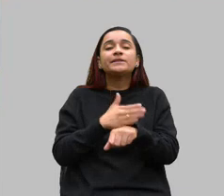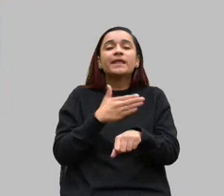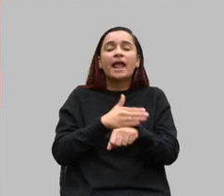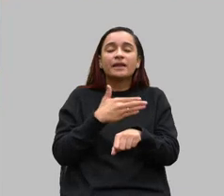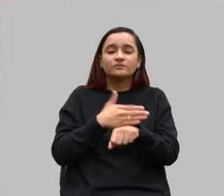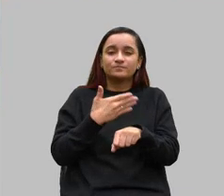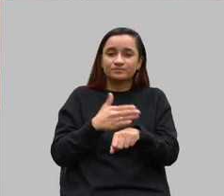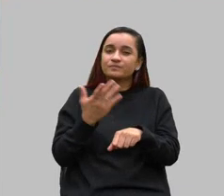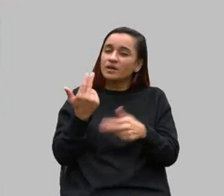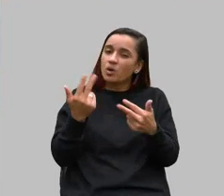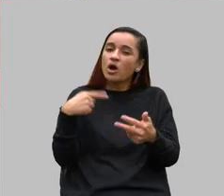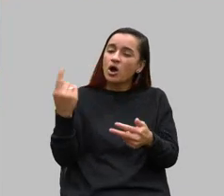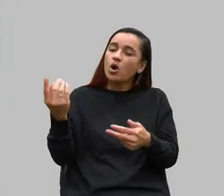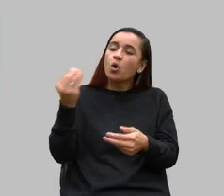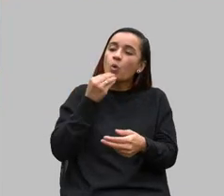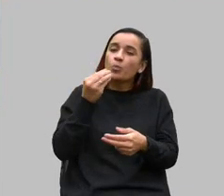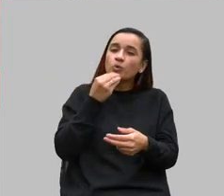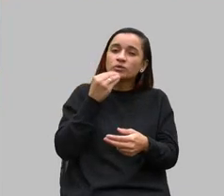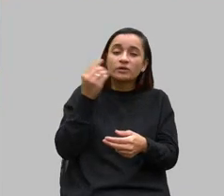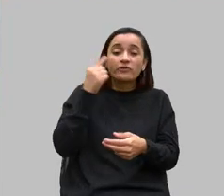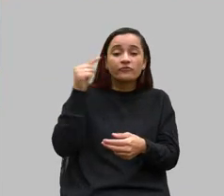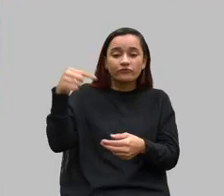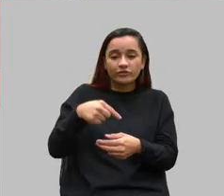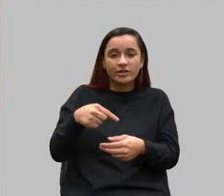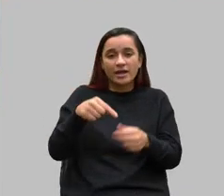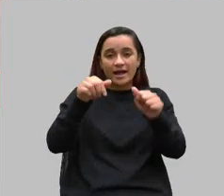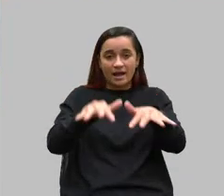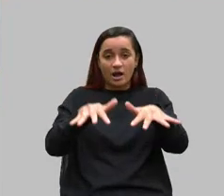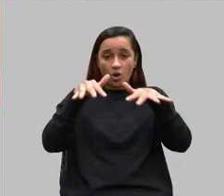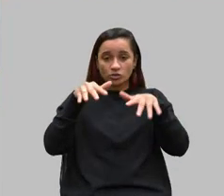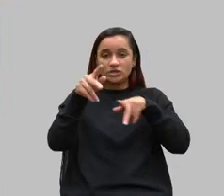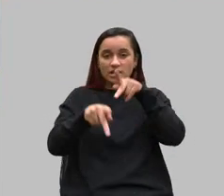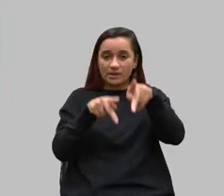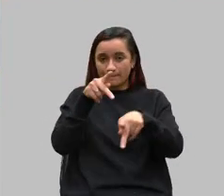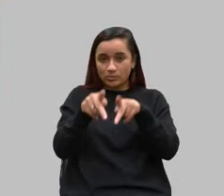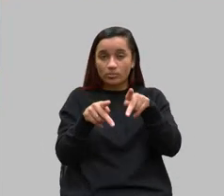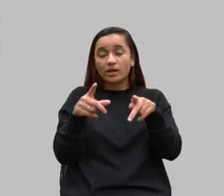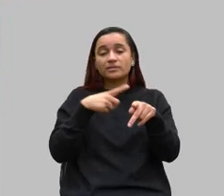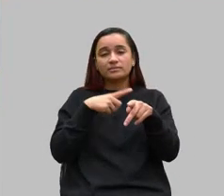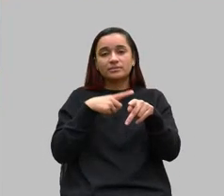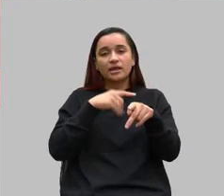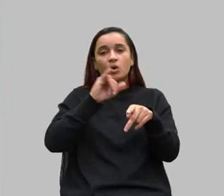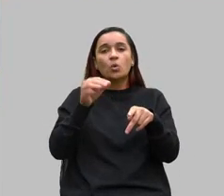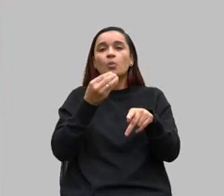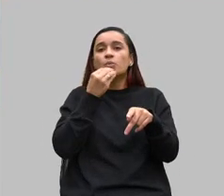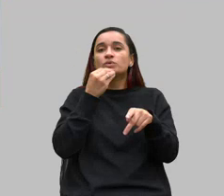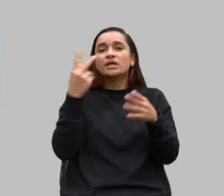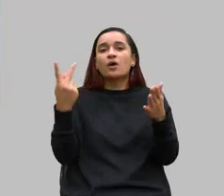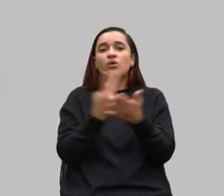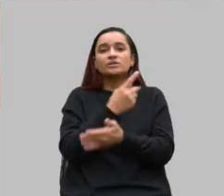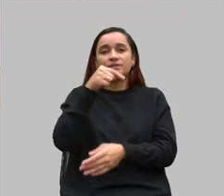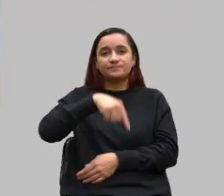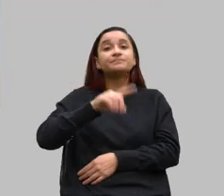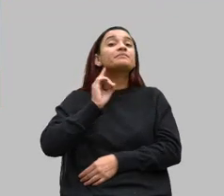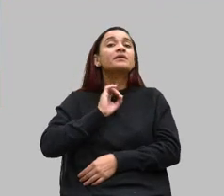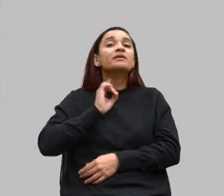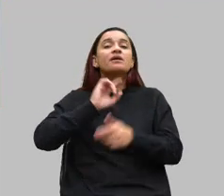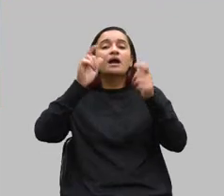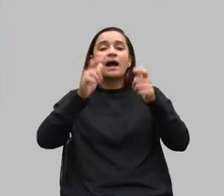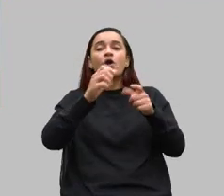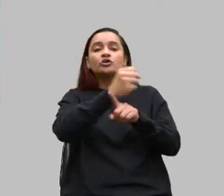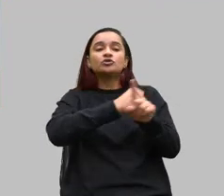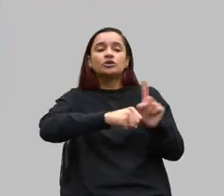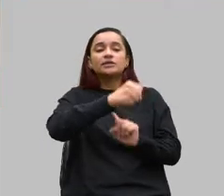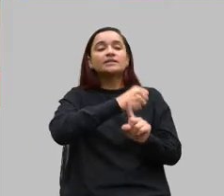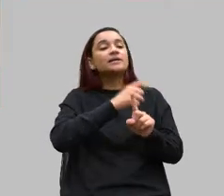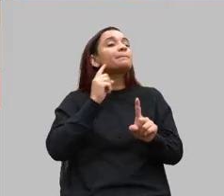de vislumbrarmos uma audiência pública que tem a a chance de ser realizada aqui em Minas Gerais em que a sociedade mineira efetivamente vai poder